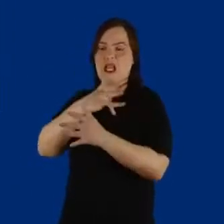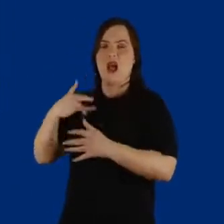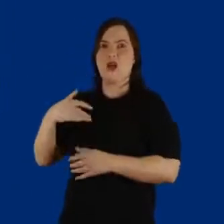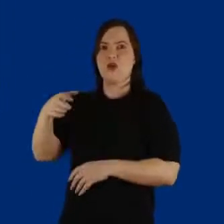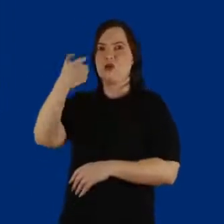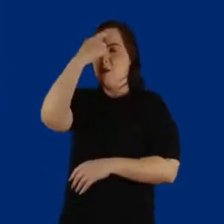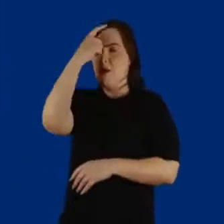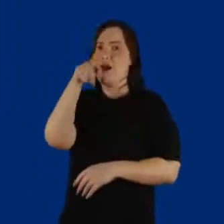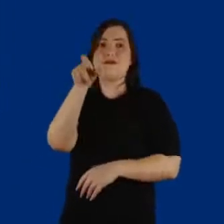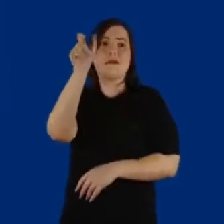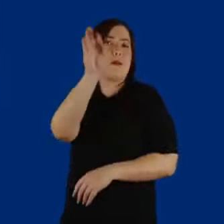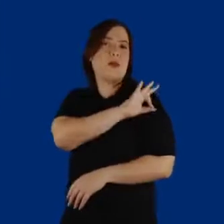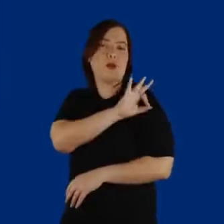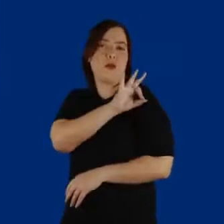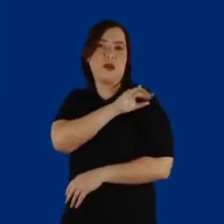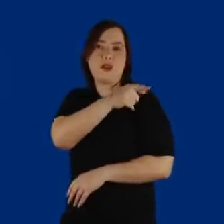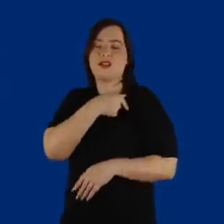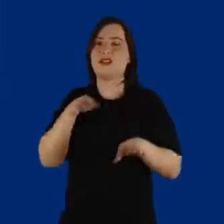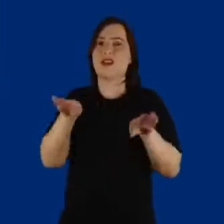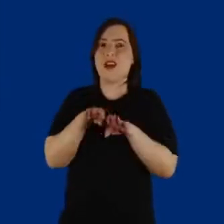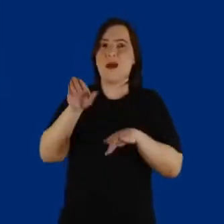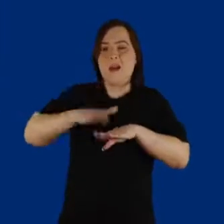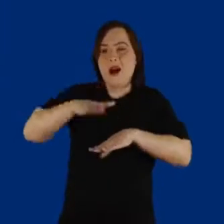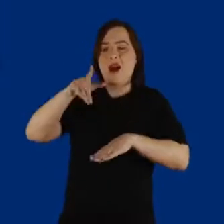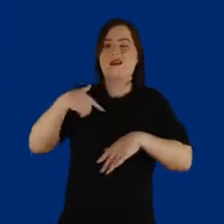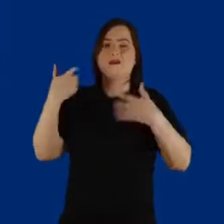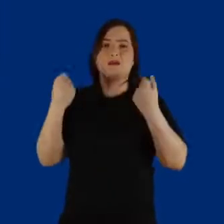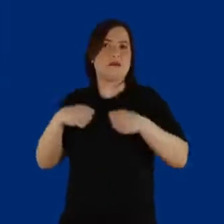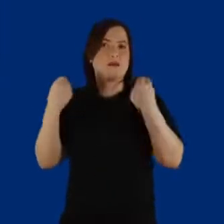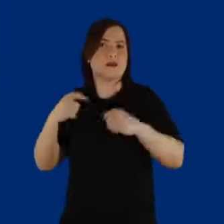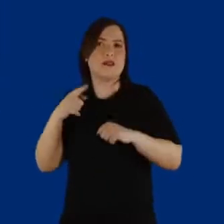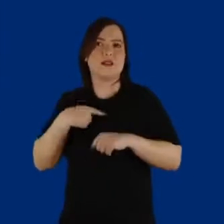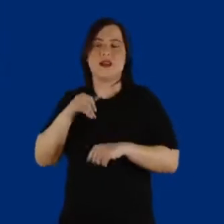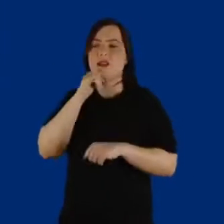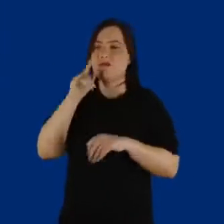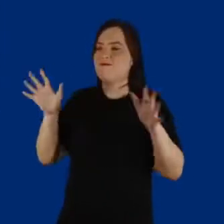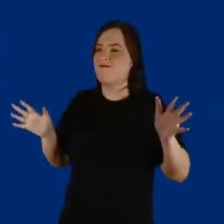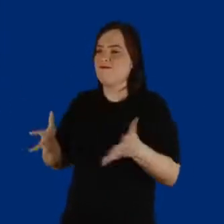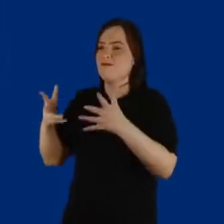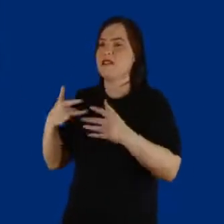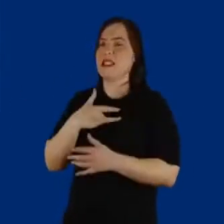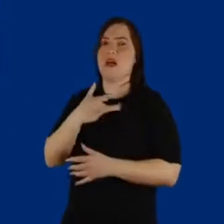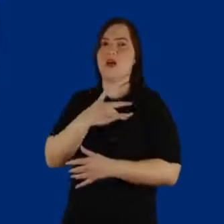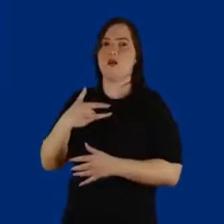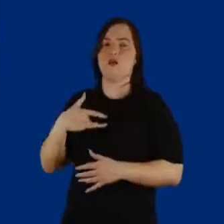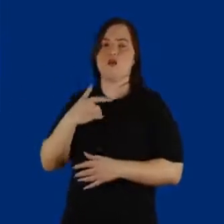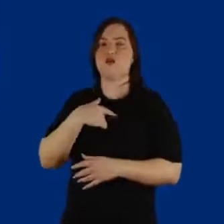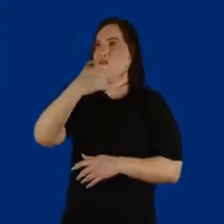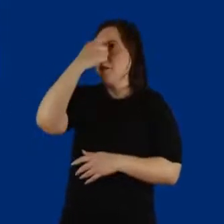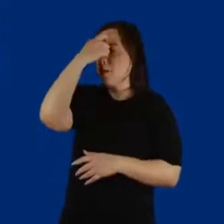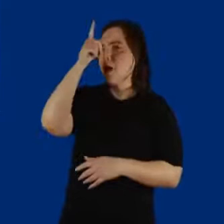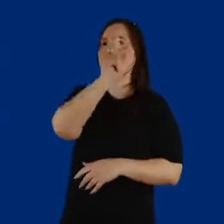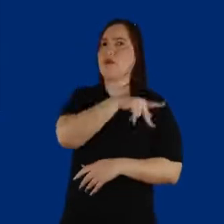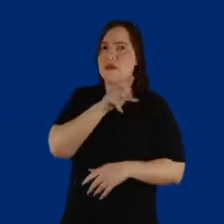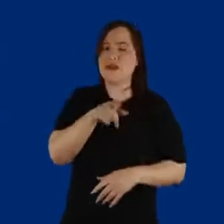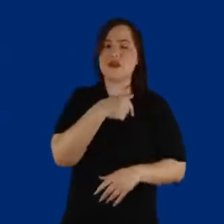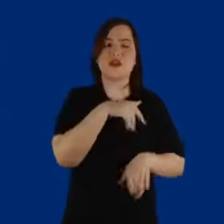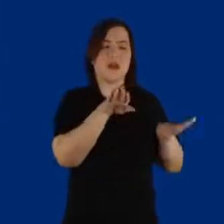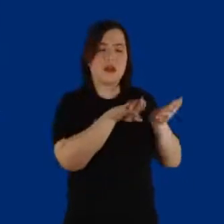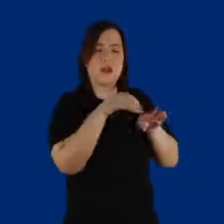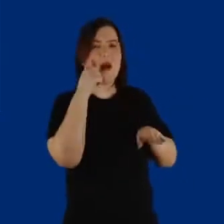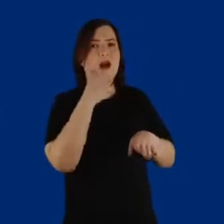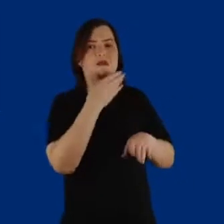é a polícia. Né, uma das populações que mais precisa de promoção de saúde mental são as professoras, os